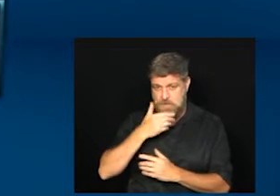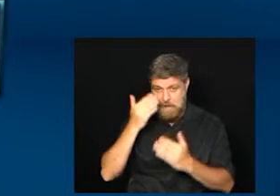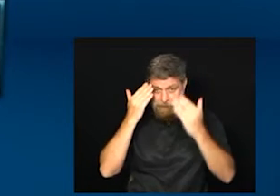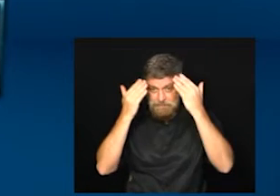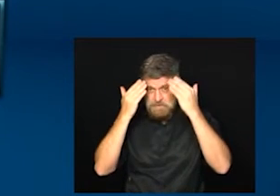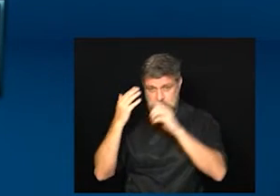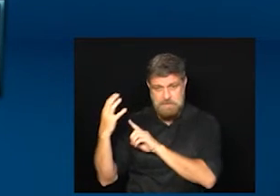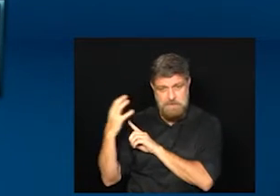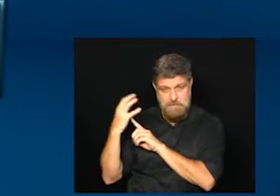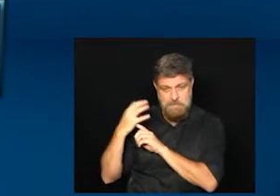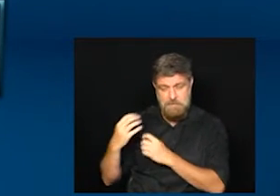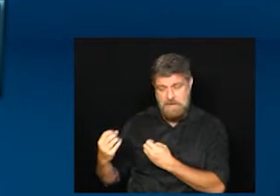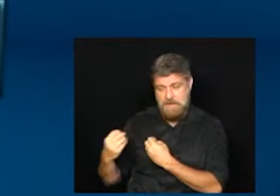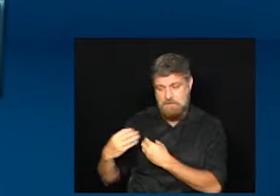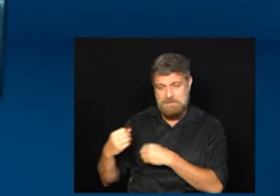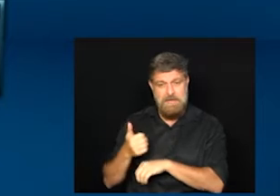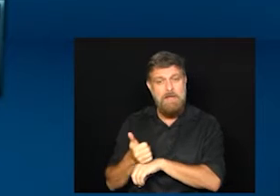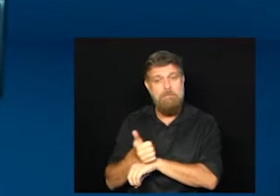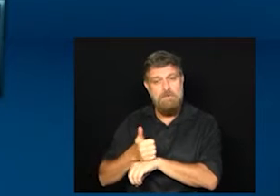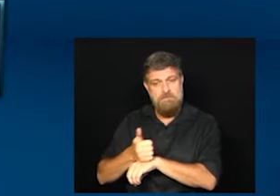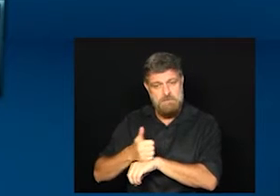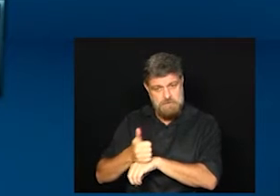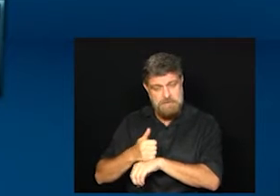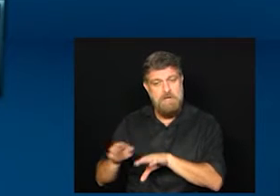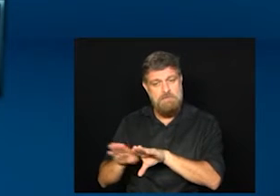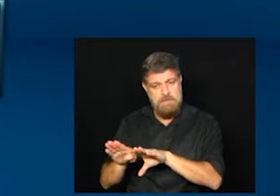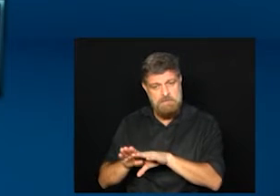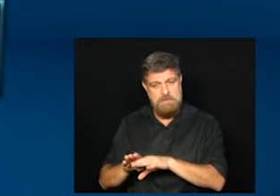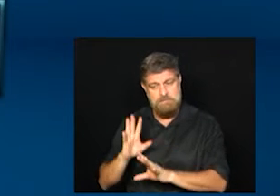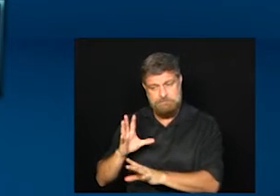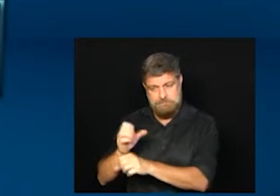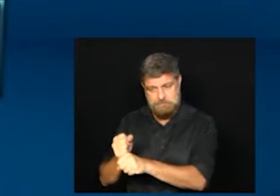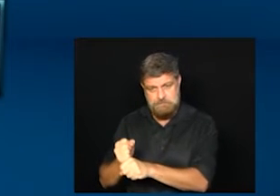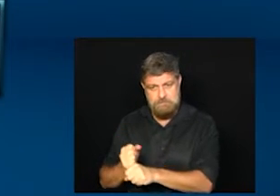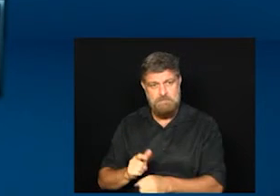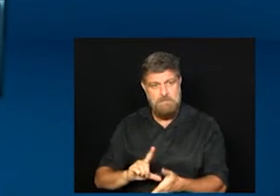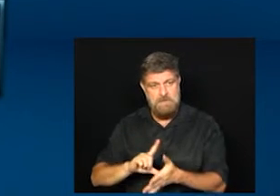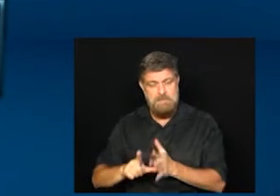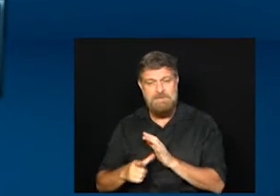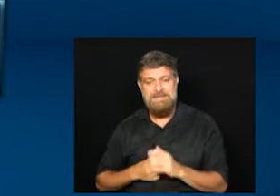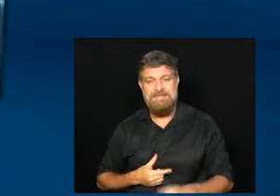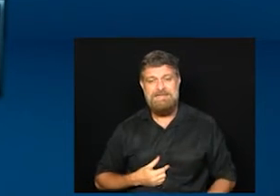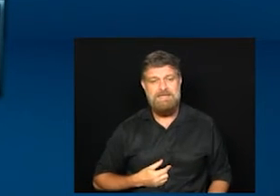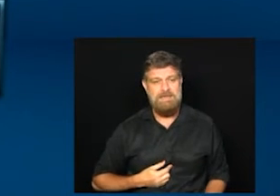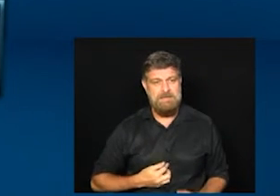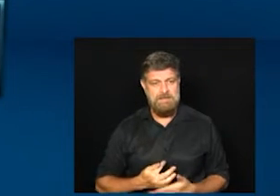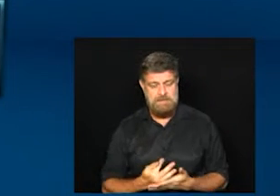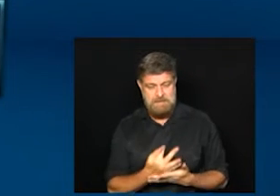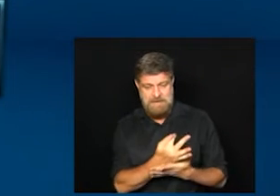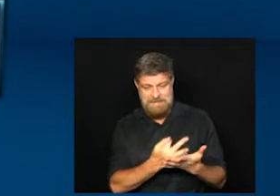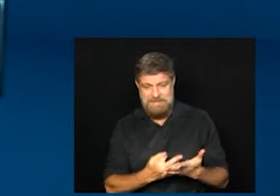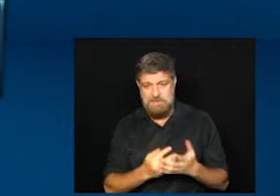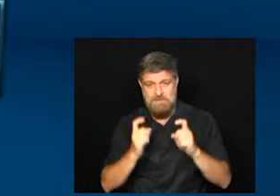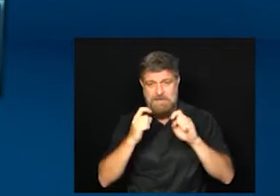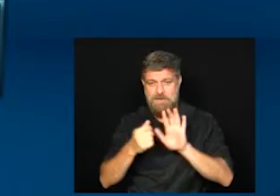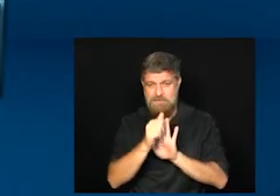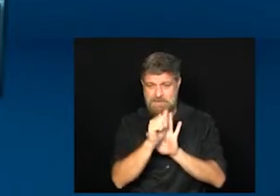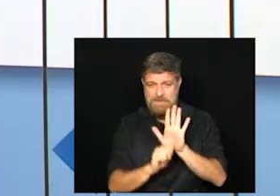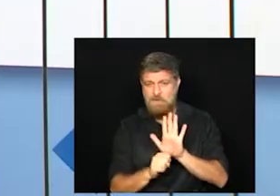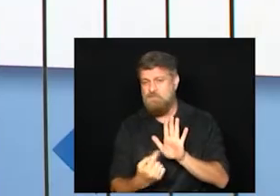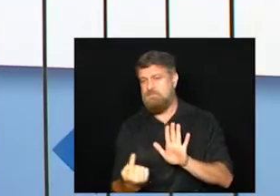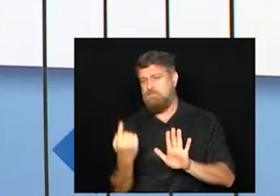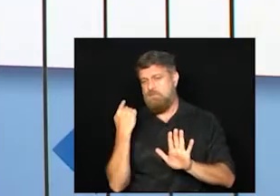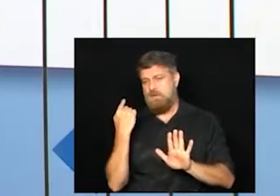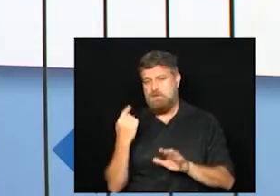psicológica, educacional e profissional. Na sequência, serão analisadas matérias de reunião anterior.